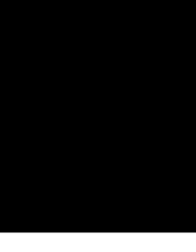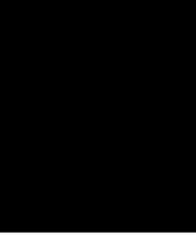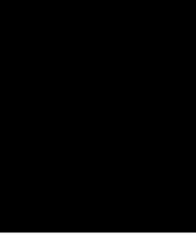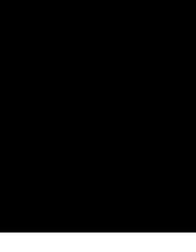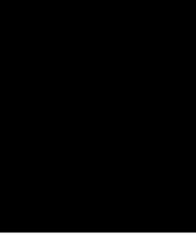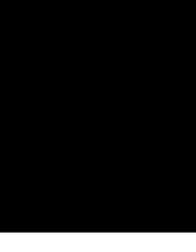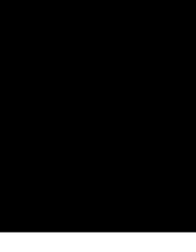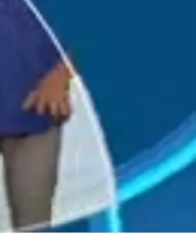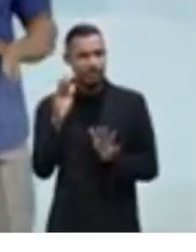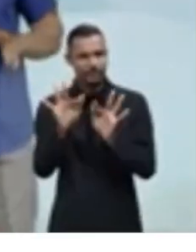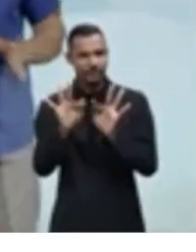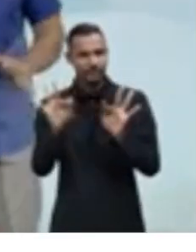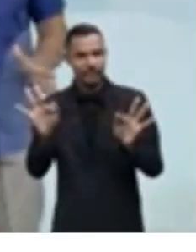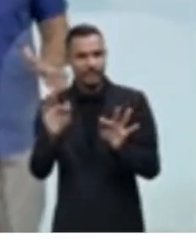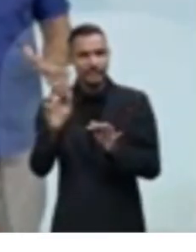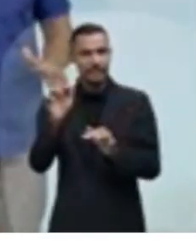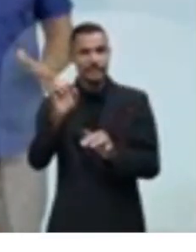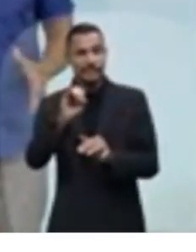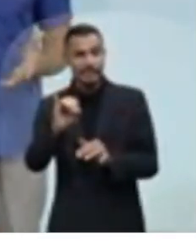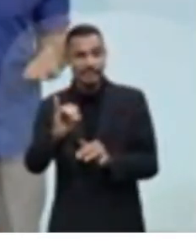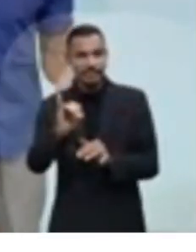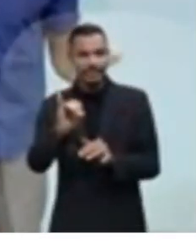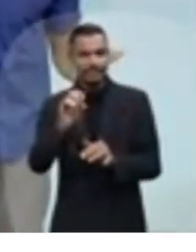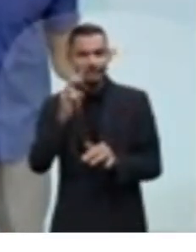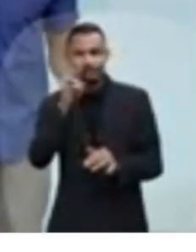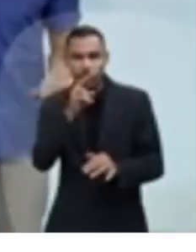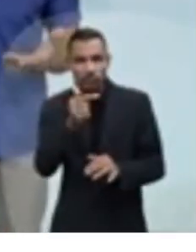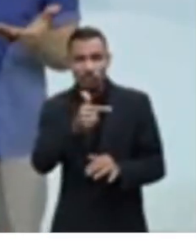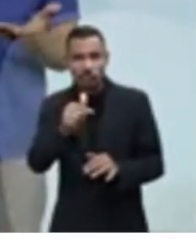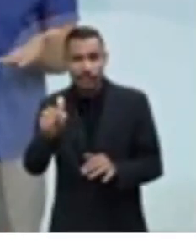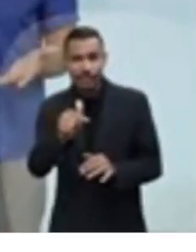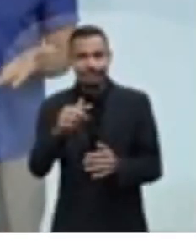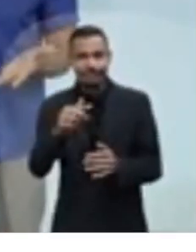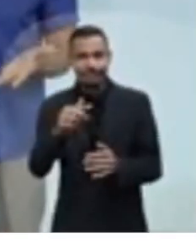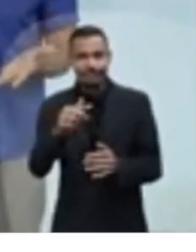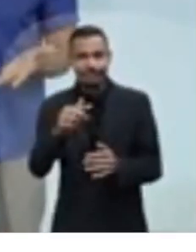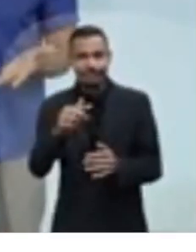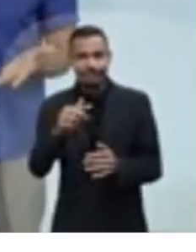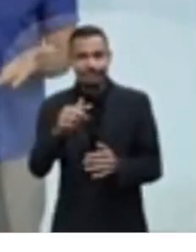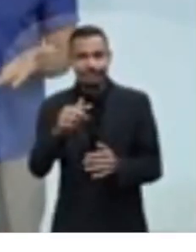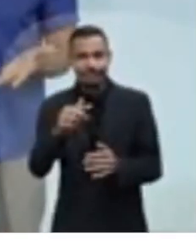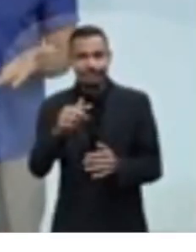Sabe aquela história de que saco vazio não para em pé? Pois então, isso também se aplica